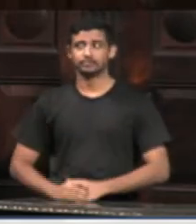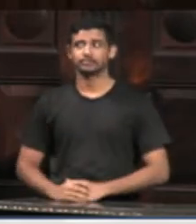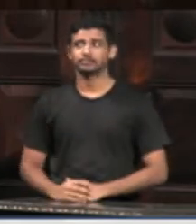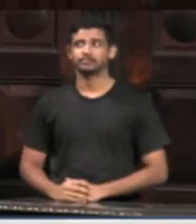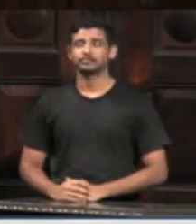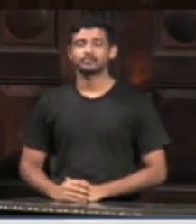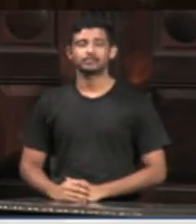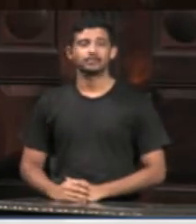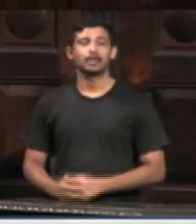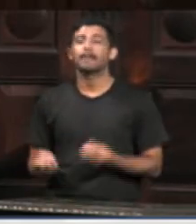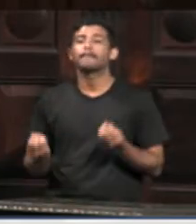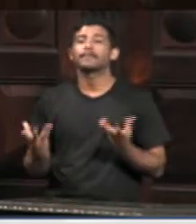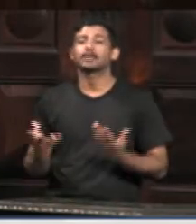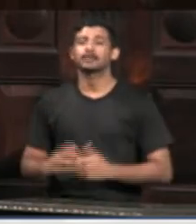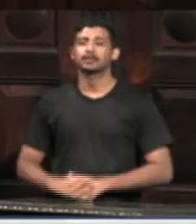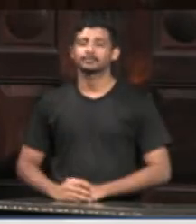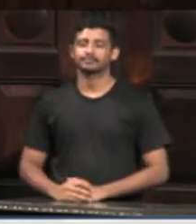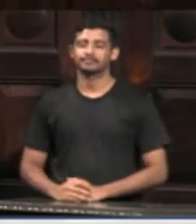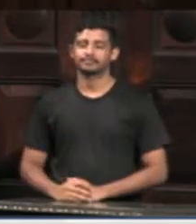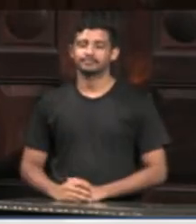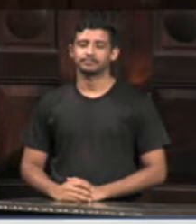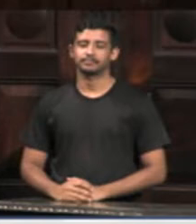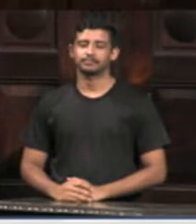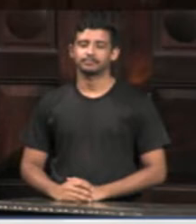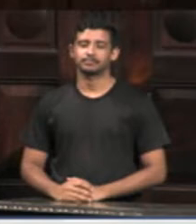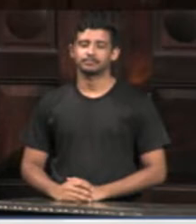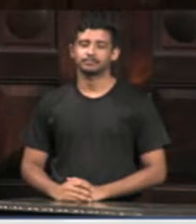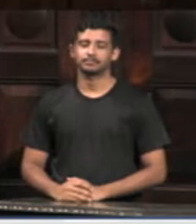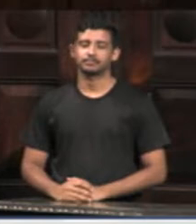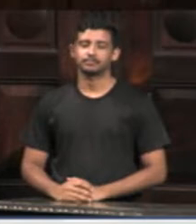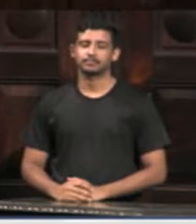para definir com as